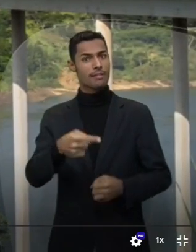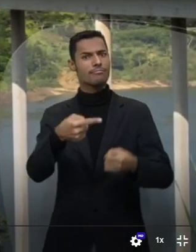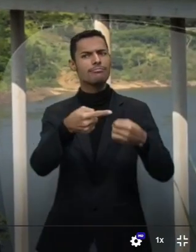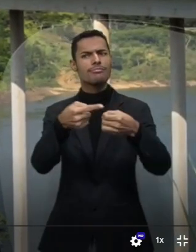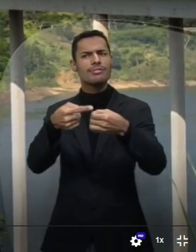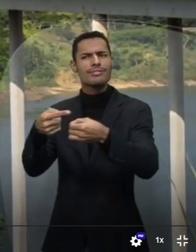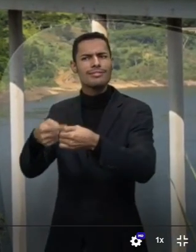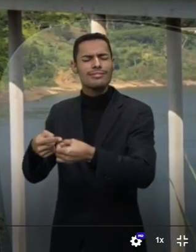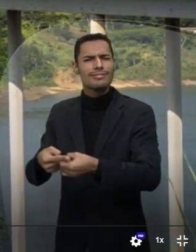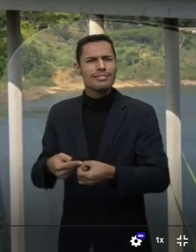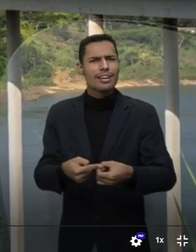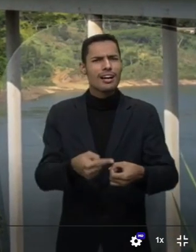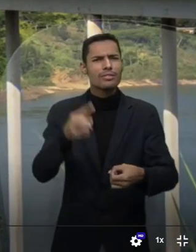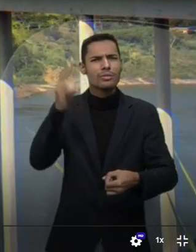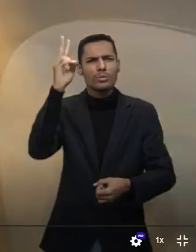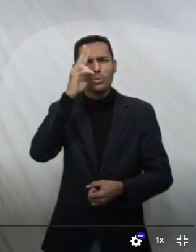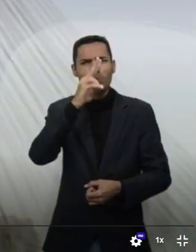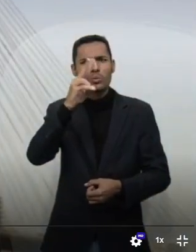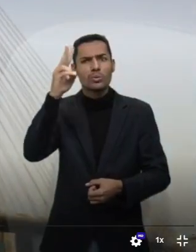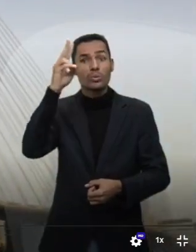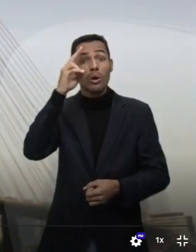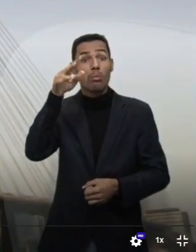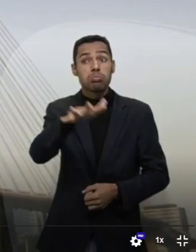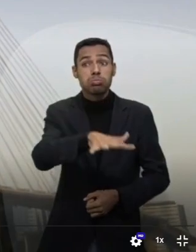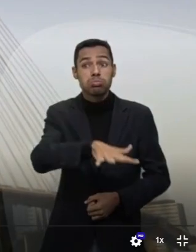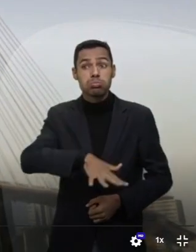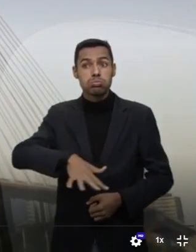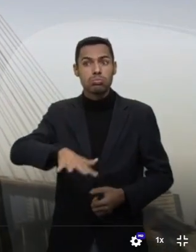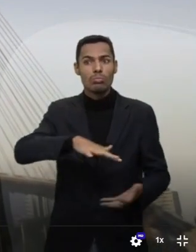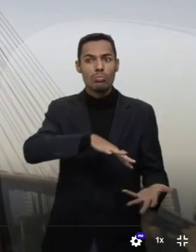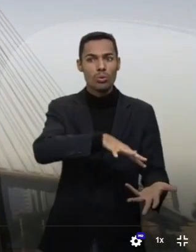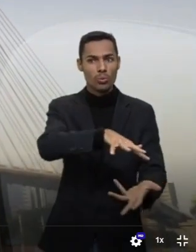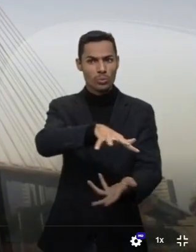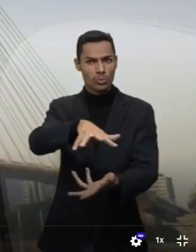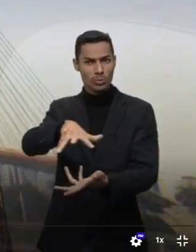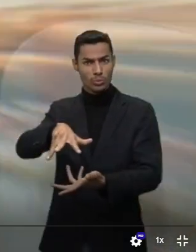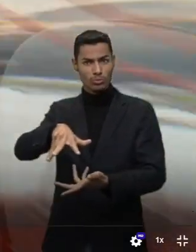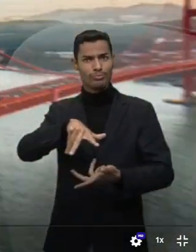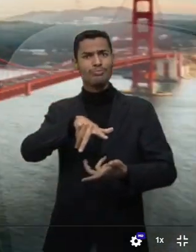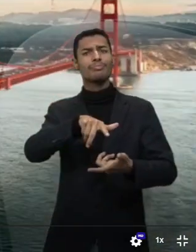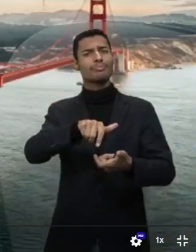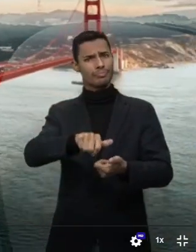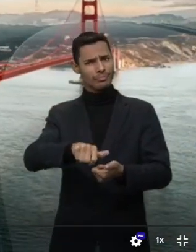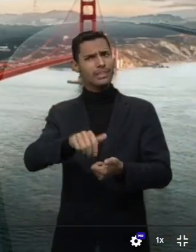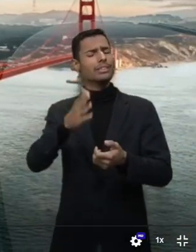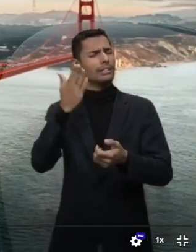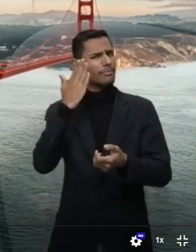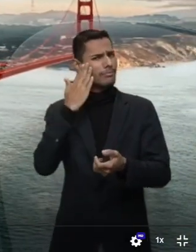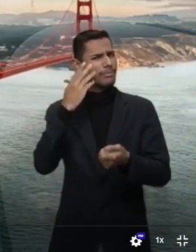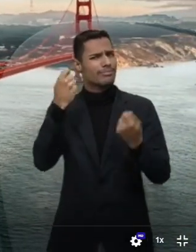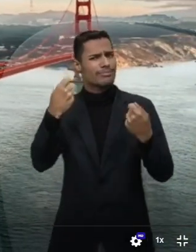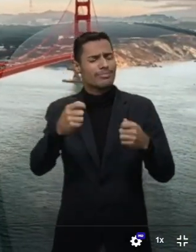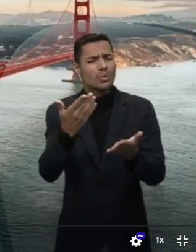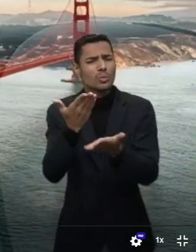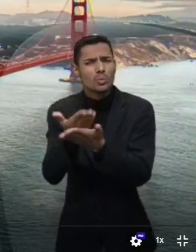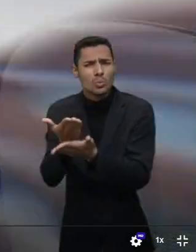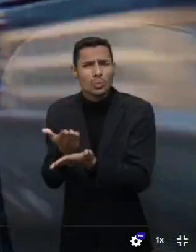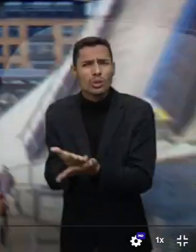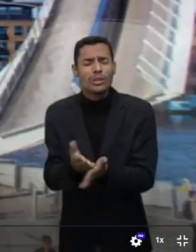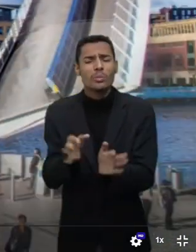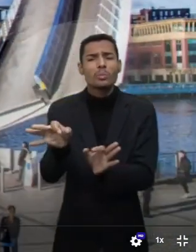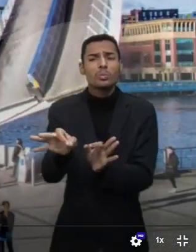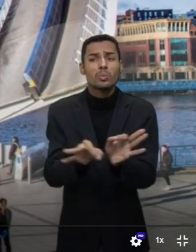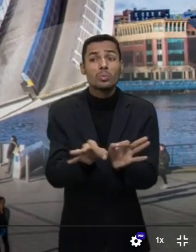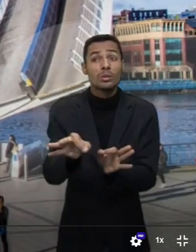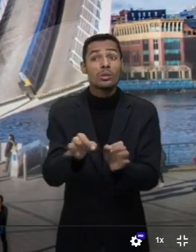na história de cidades e nações do mundo todo. Mas sem o estudo adequado sobre essas estruturas, a